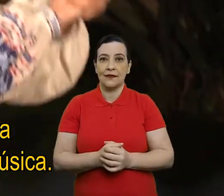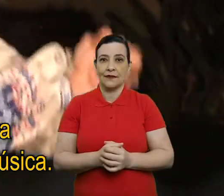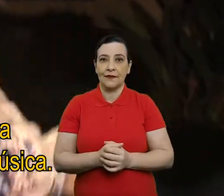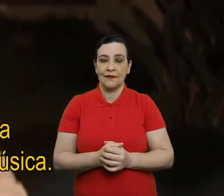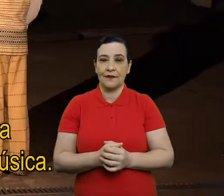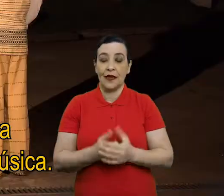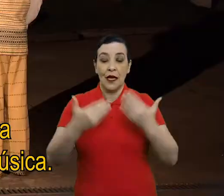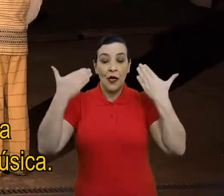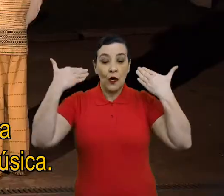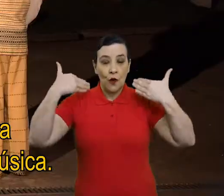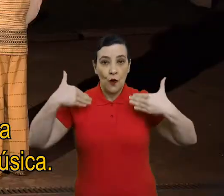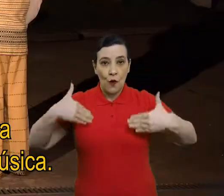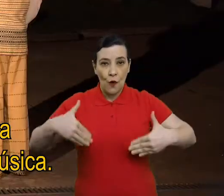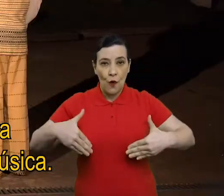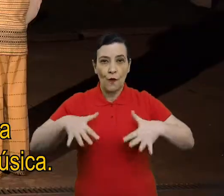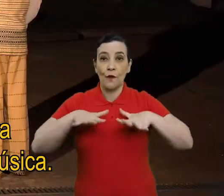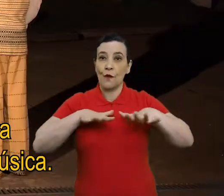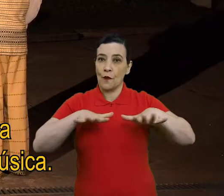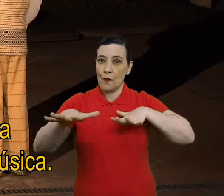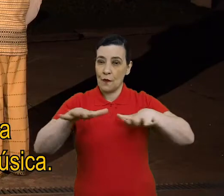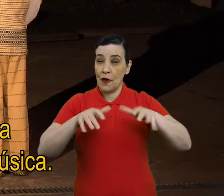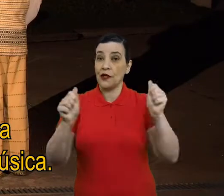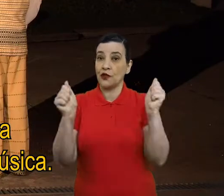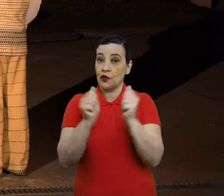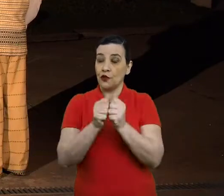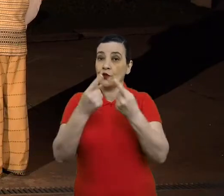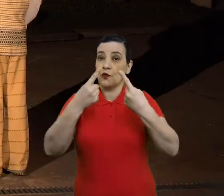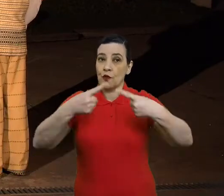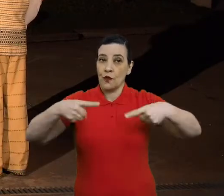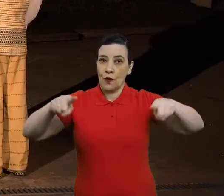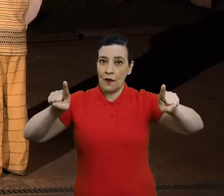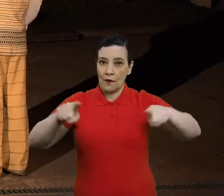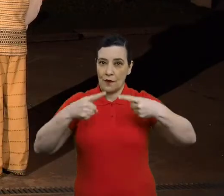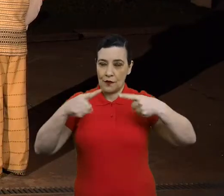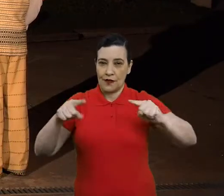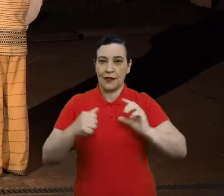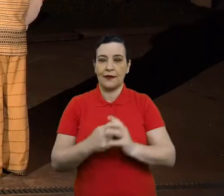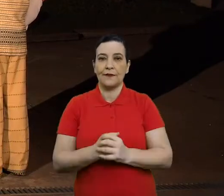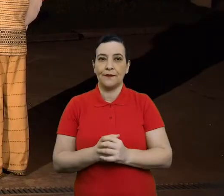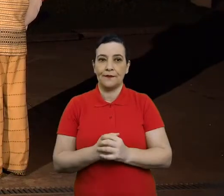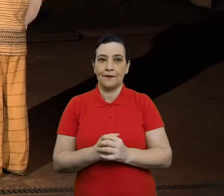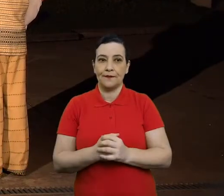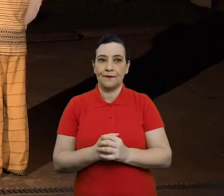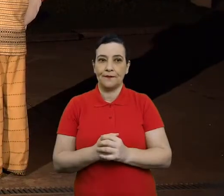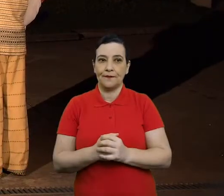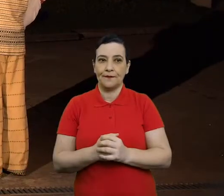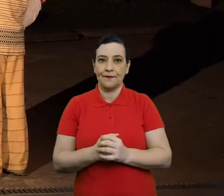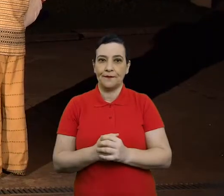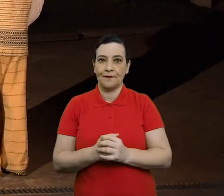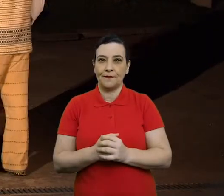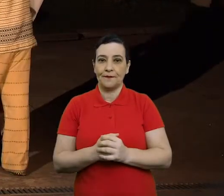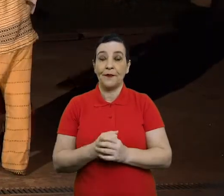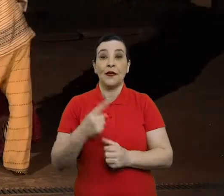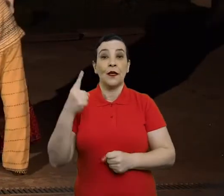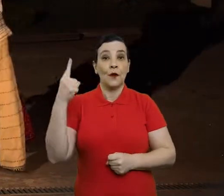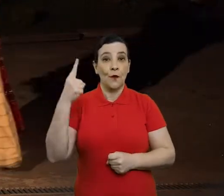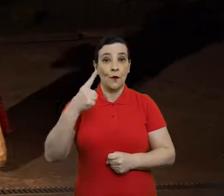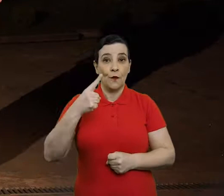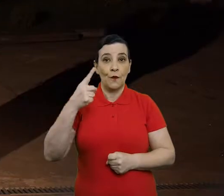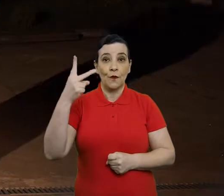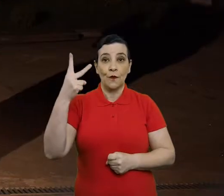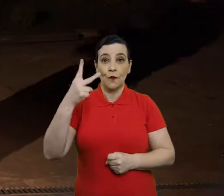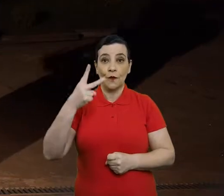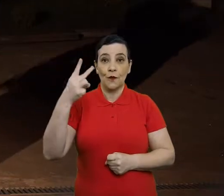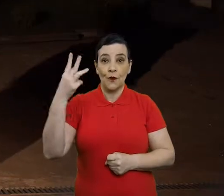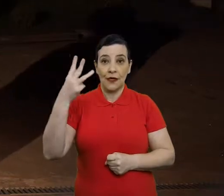e balançando o corpo aqui assim, junto com a música, vocês vão ver. Então, indo para frente, nós vamos fazer assim.